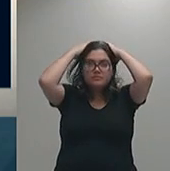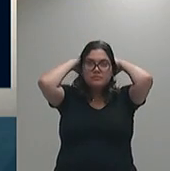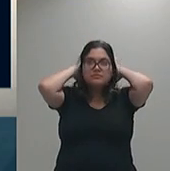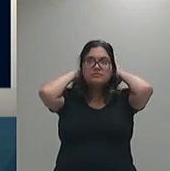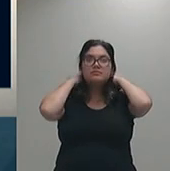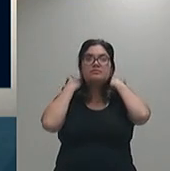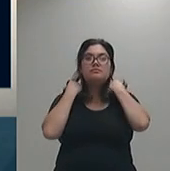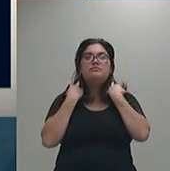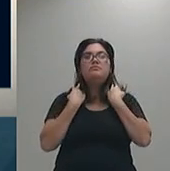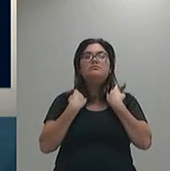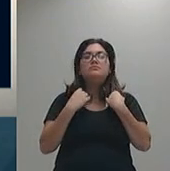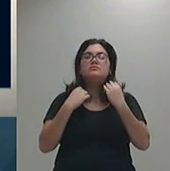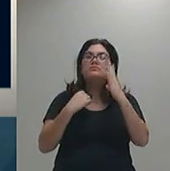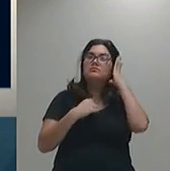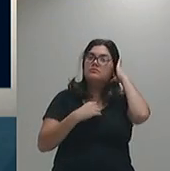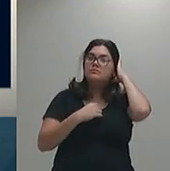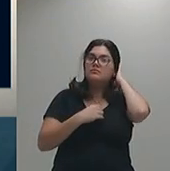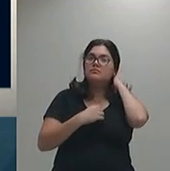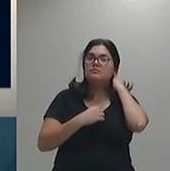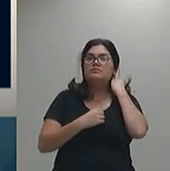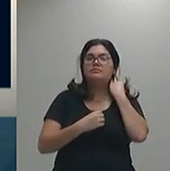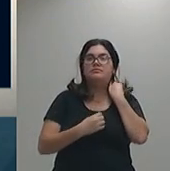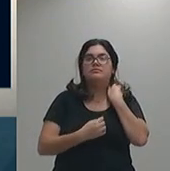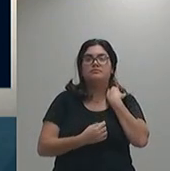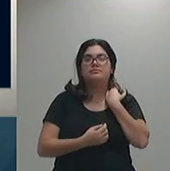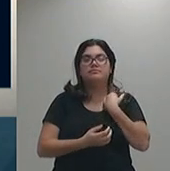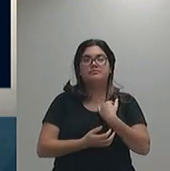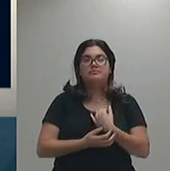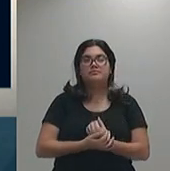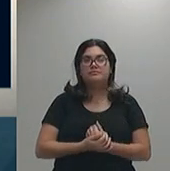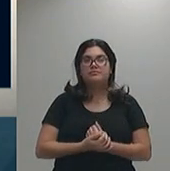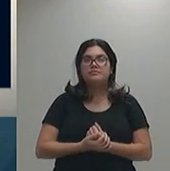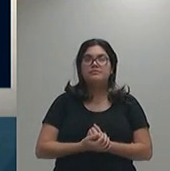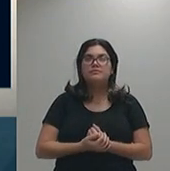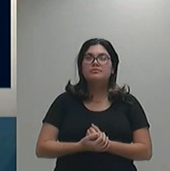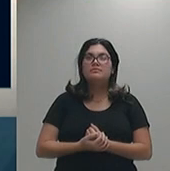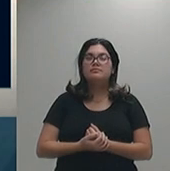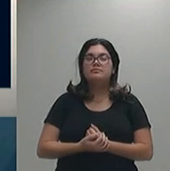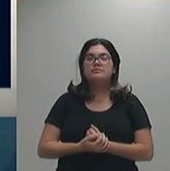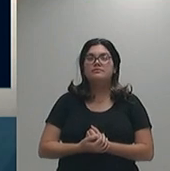eu consegui acessar aqui ó